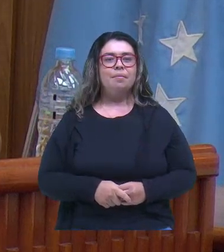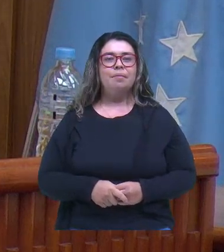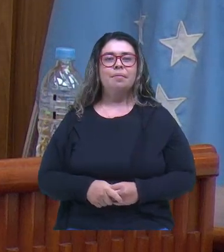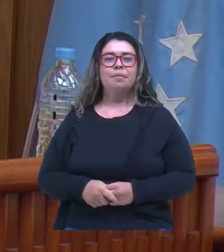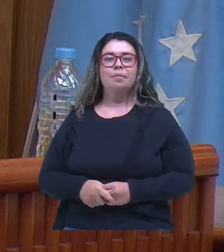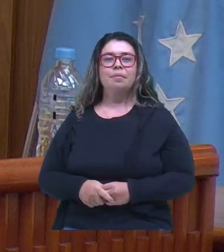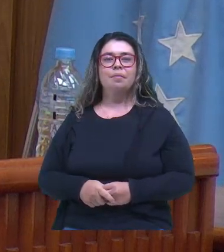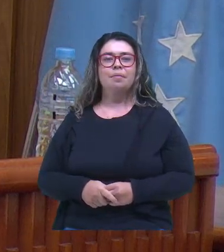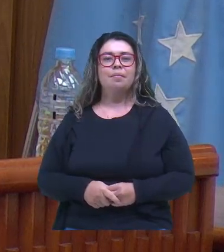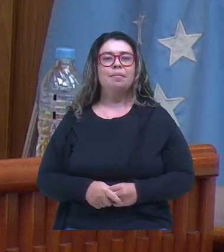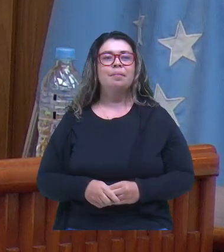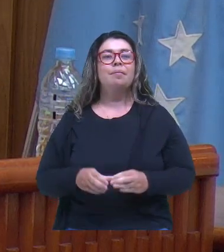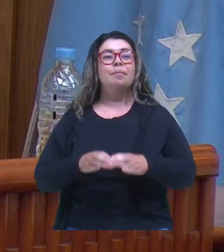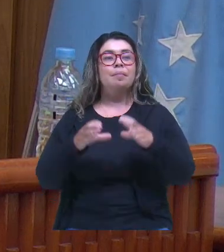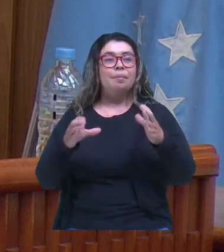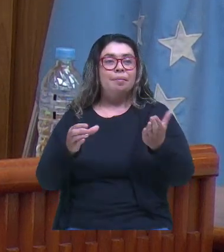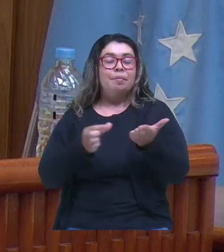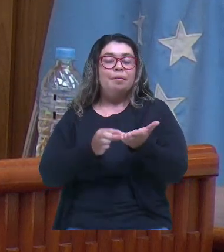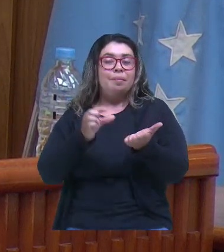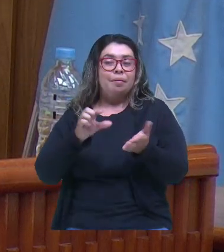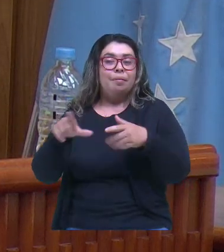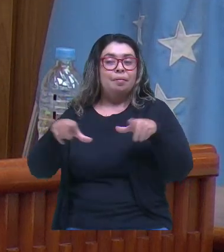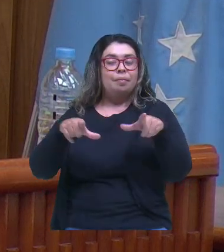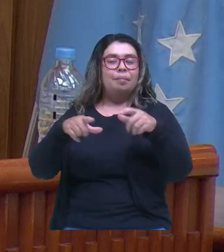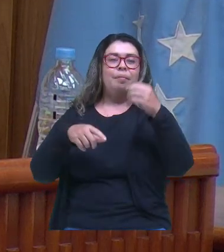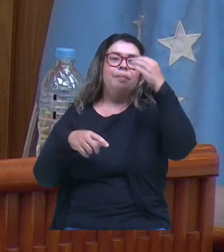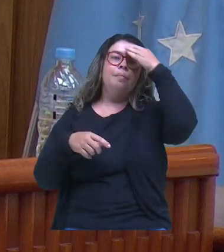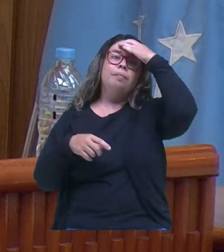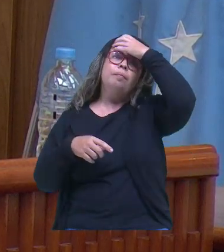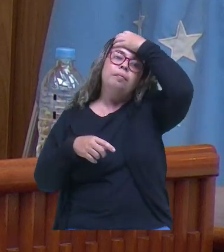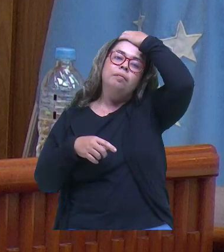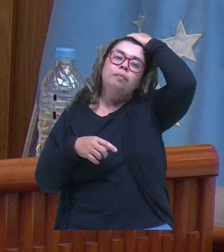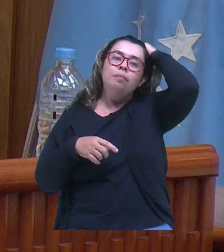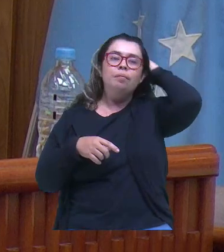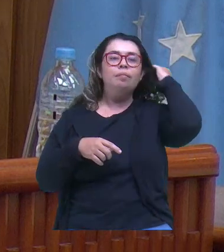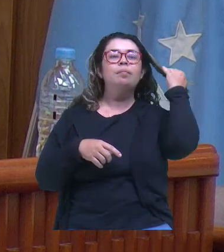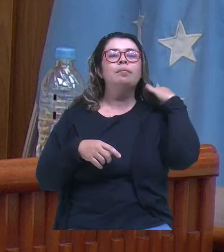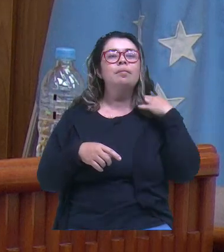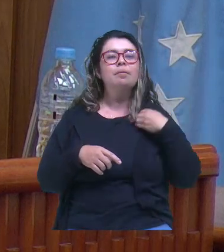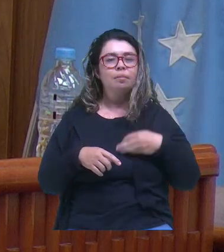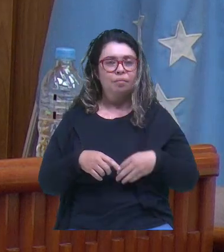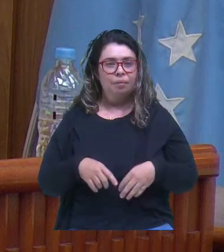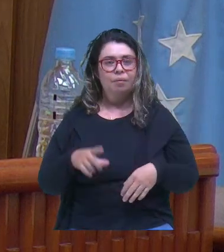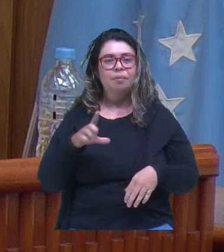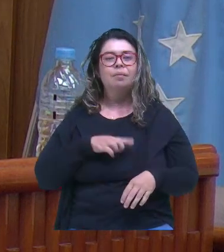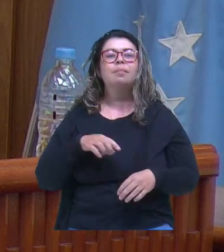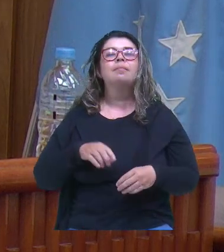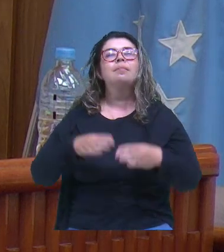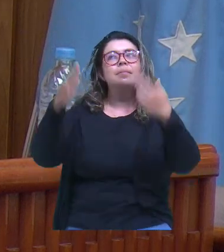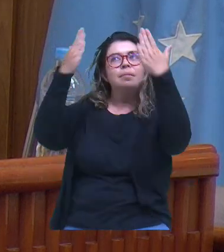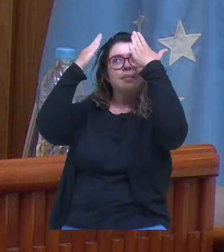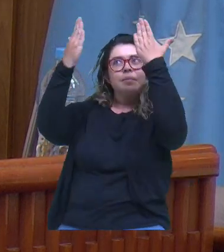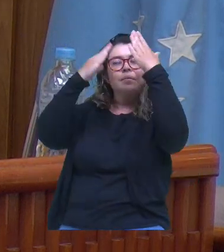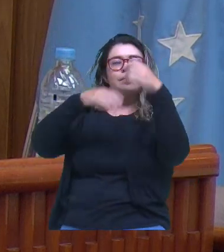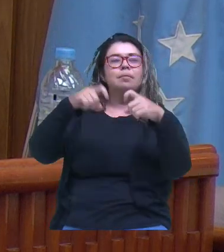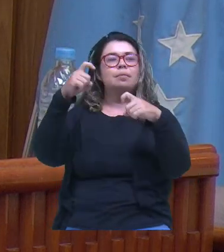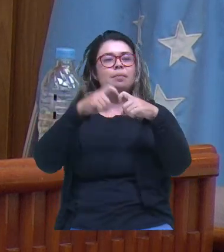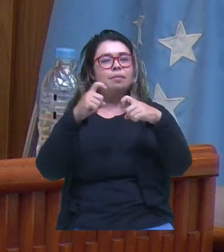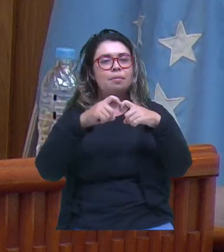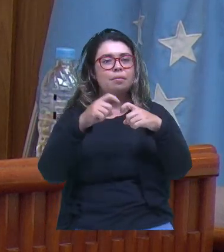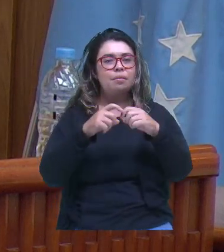grande parte de profissões. Né? Aqui tem psicólogos, tem médicos, que representam lá também